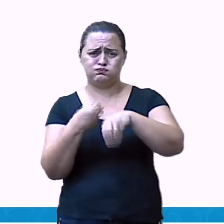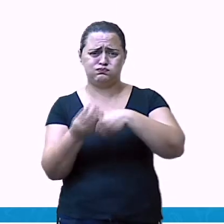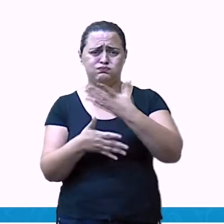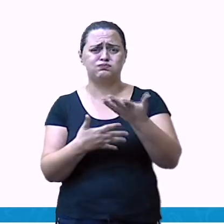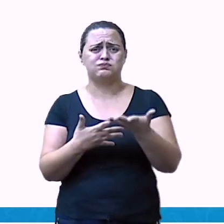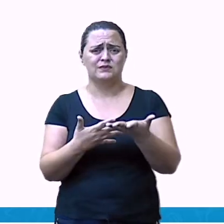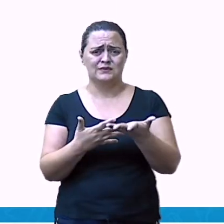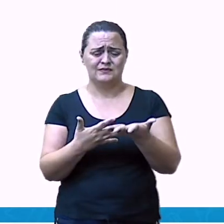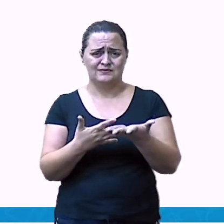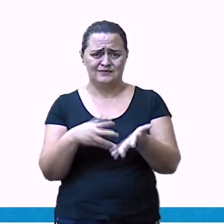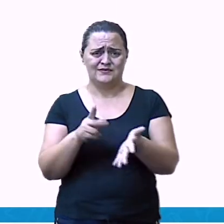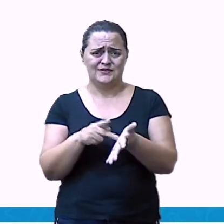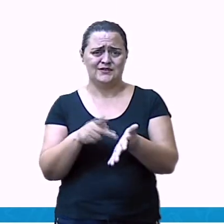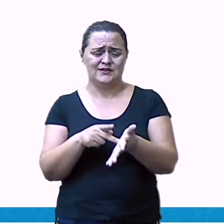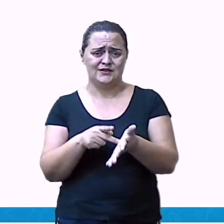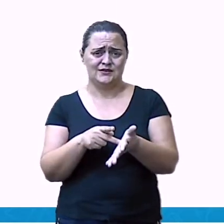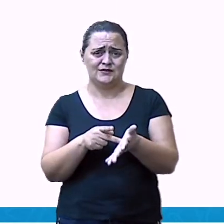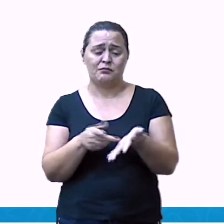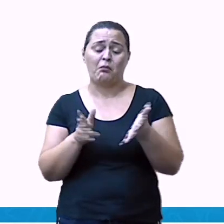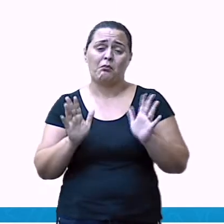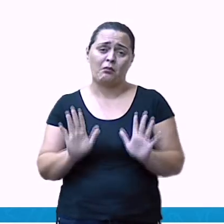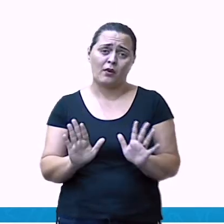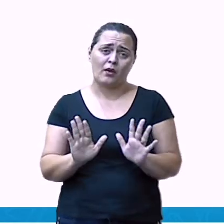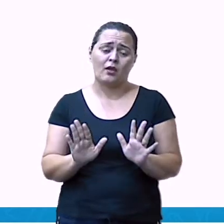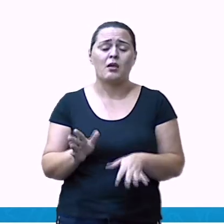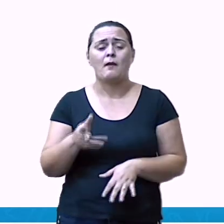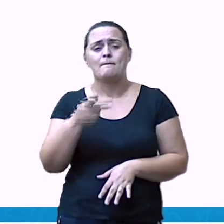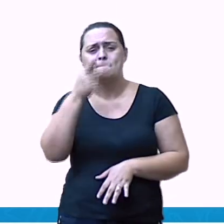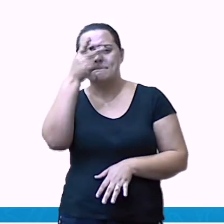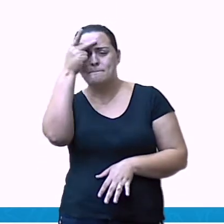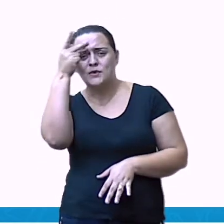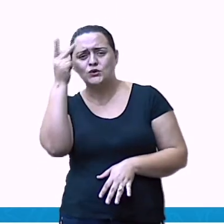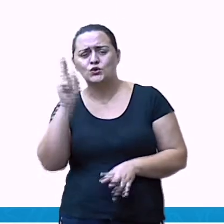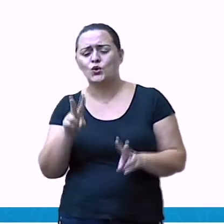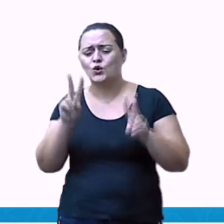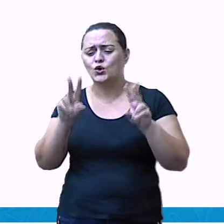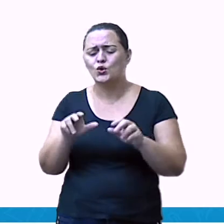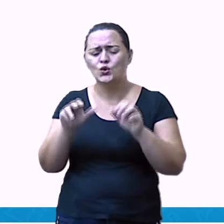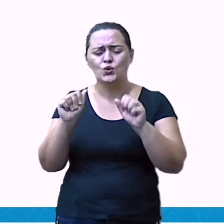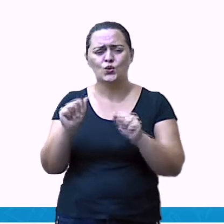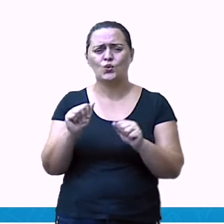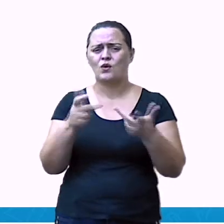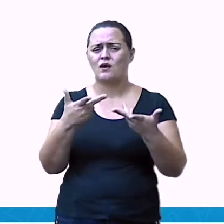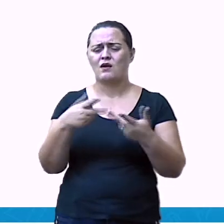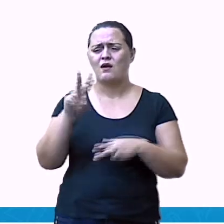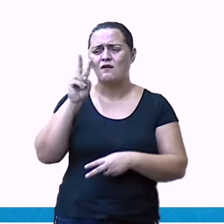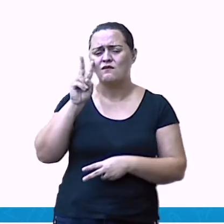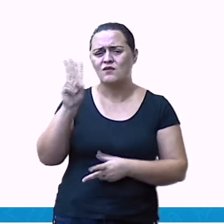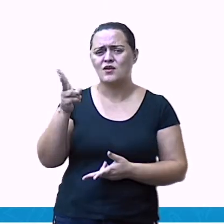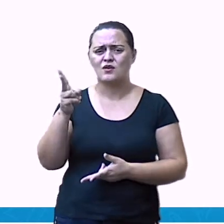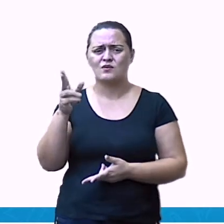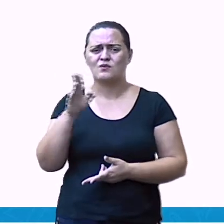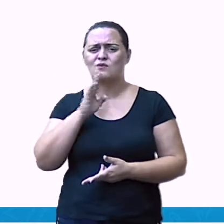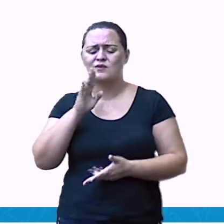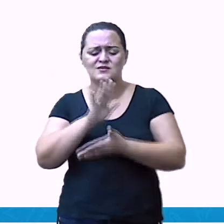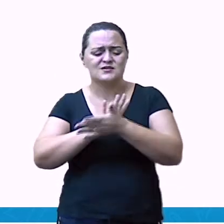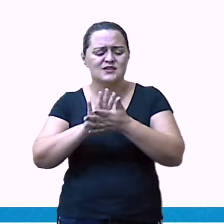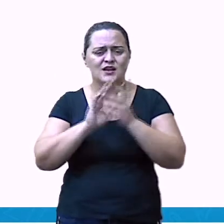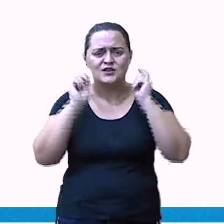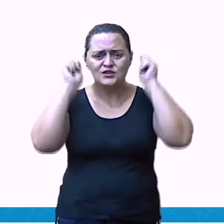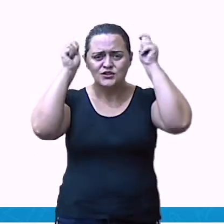história. Mas uma pessoa que realmente nunca ouviu contar nada sobre Chapeuzinho